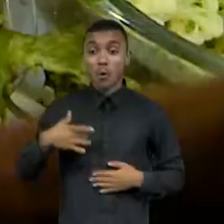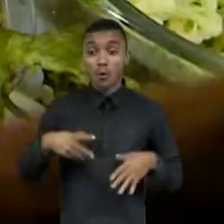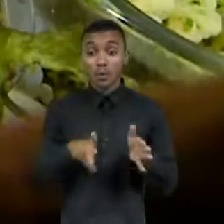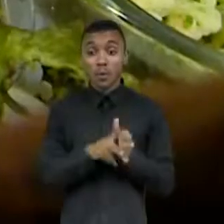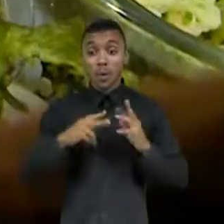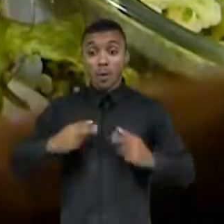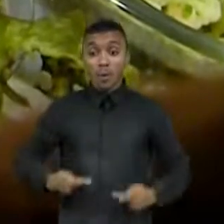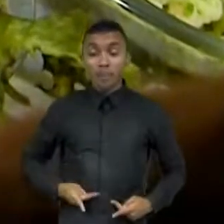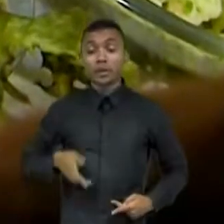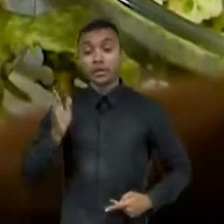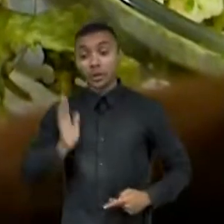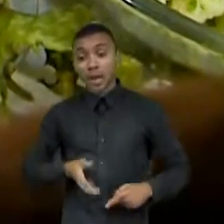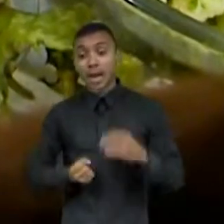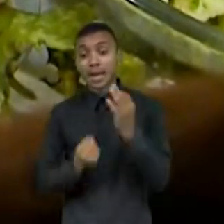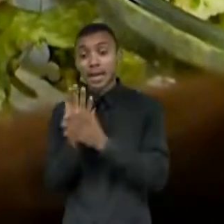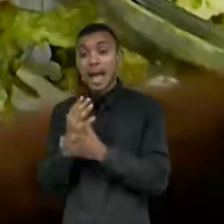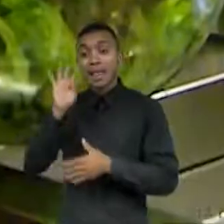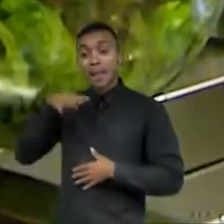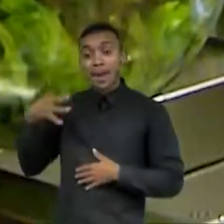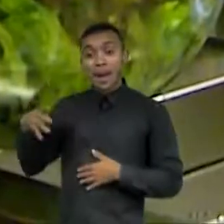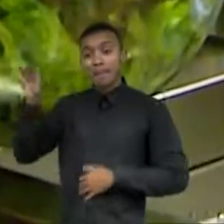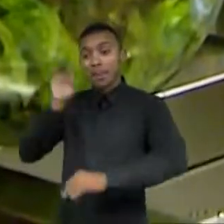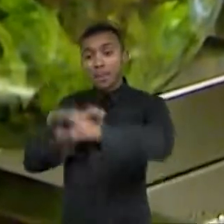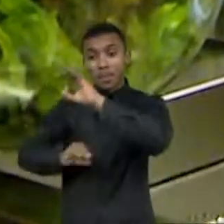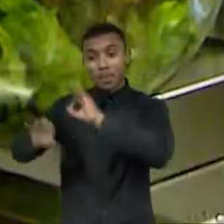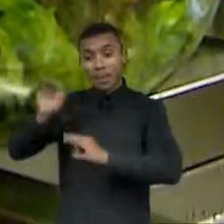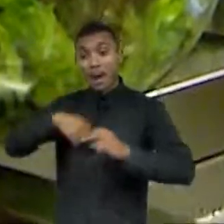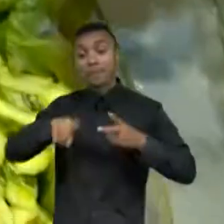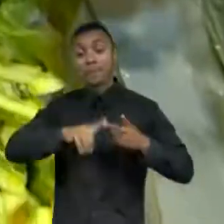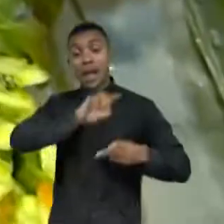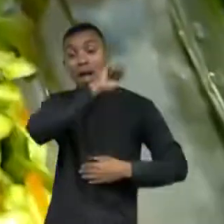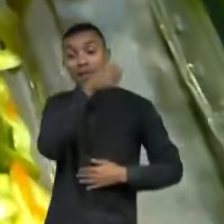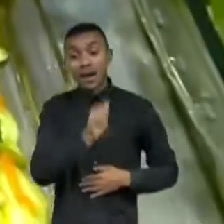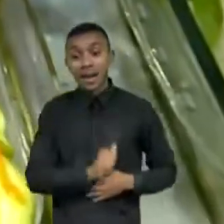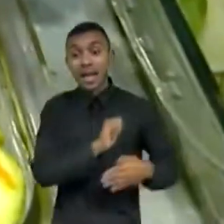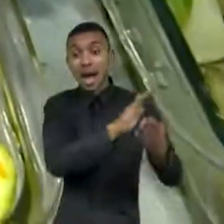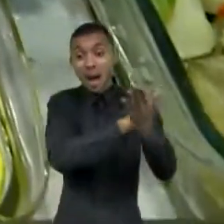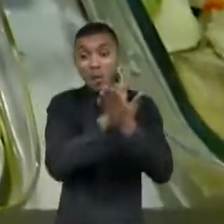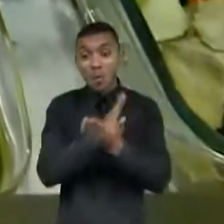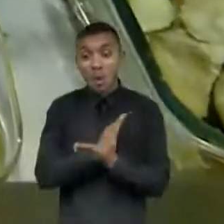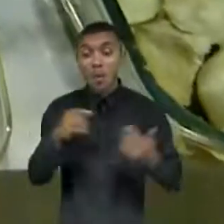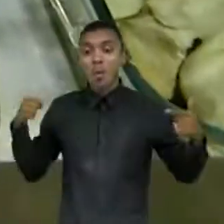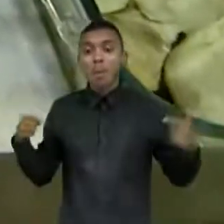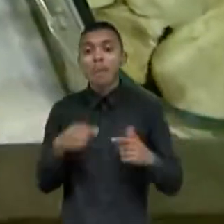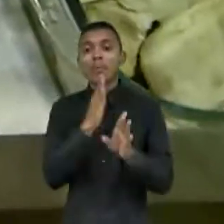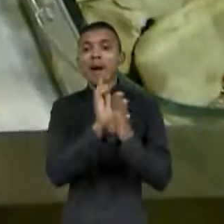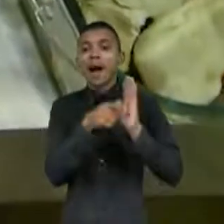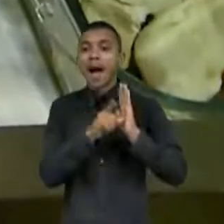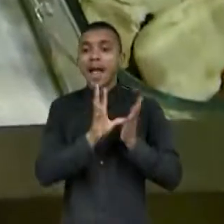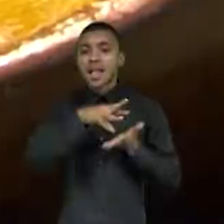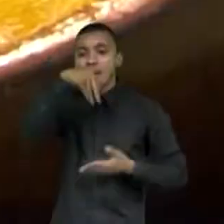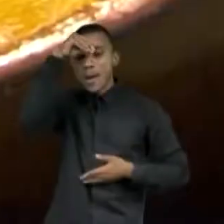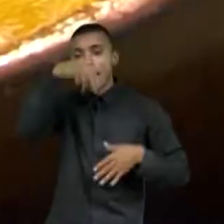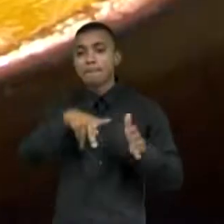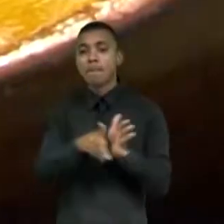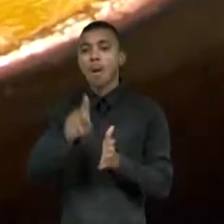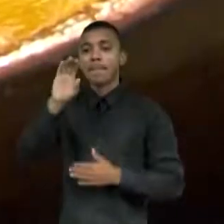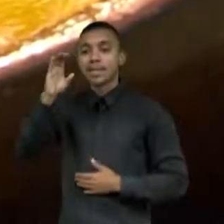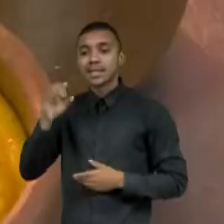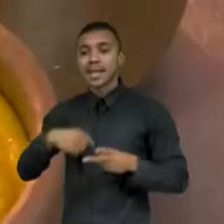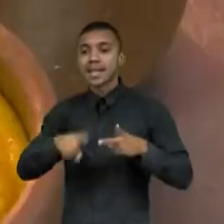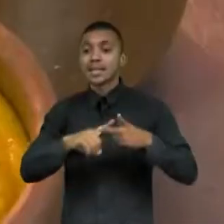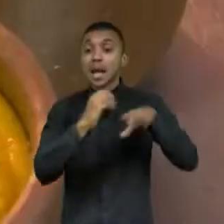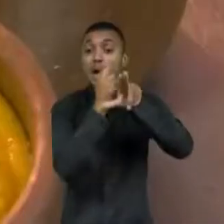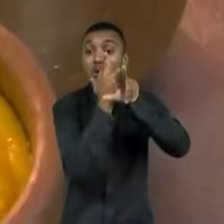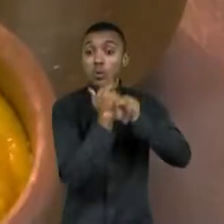humana, planejando, executando e avaliando ações baseadas nos conhecimentos da ciência, da